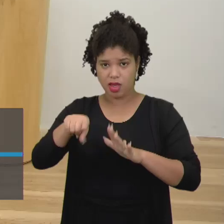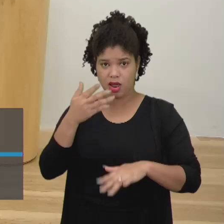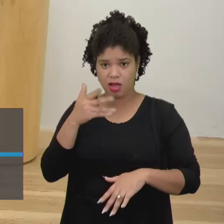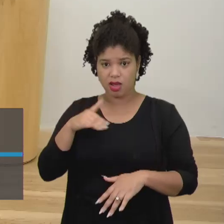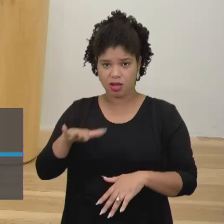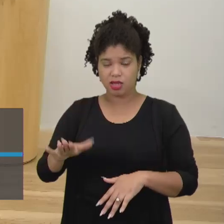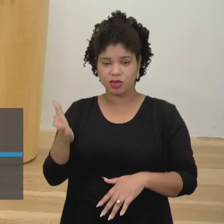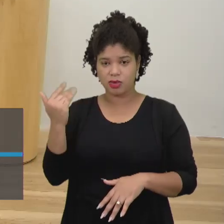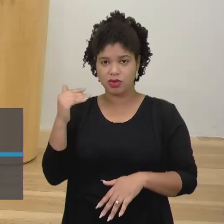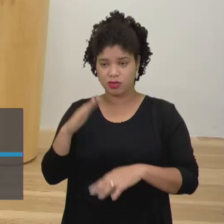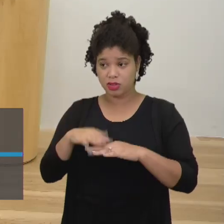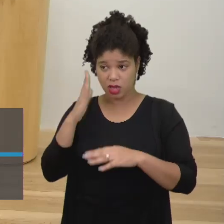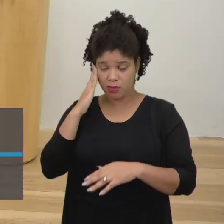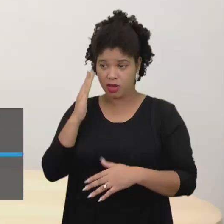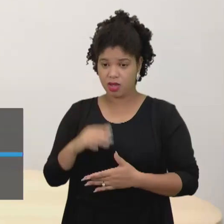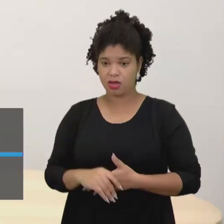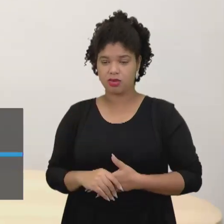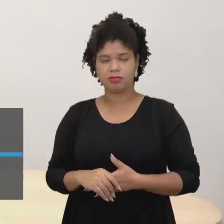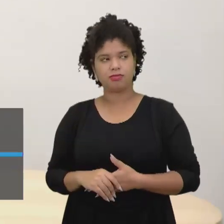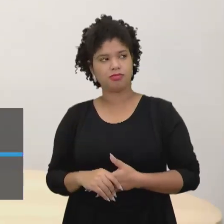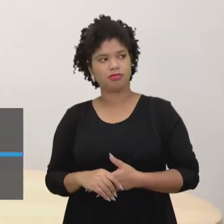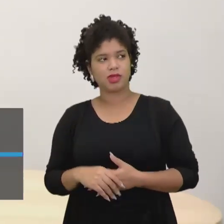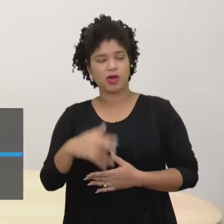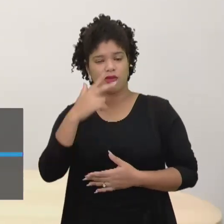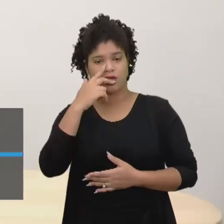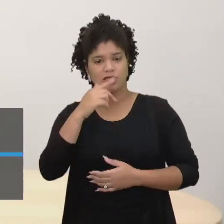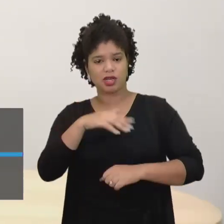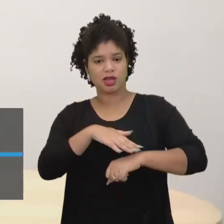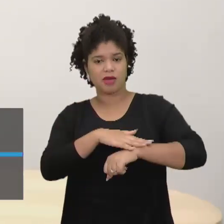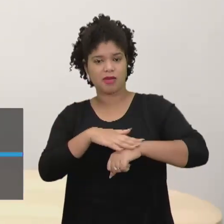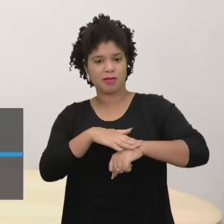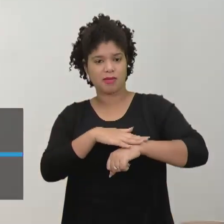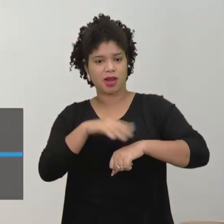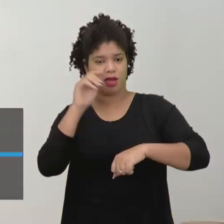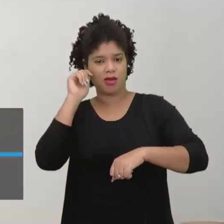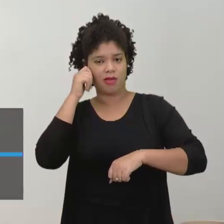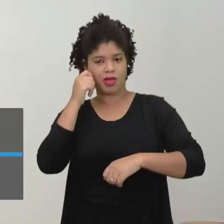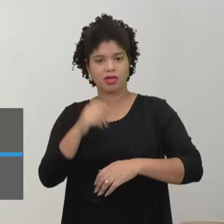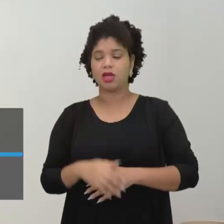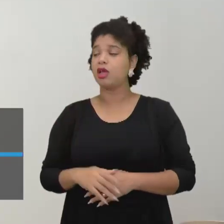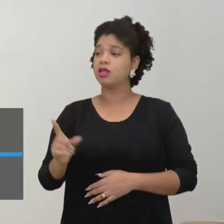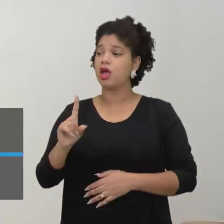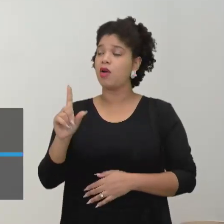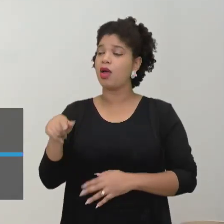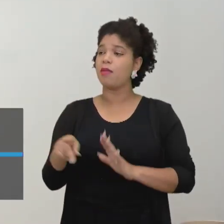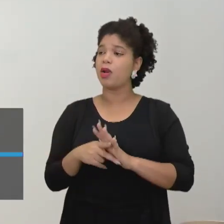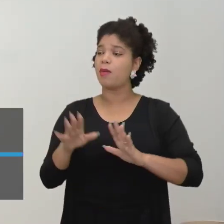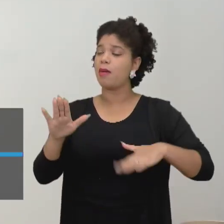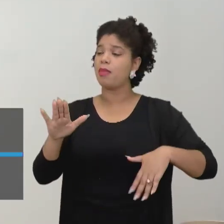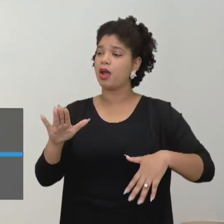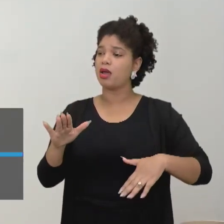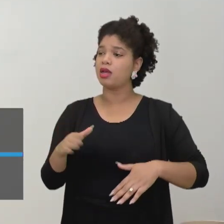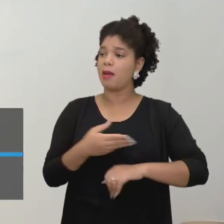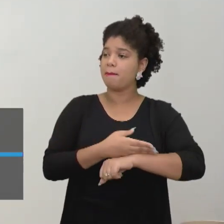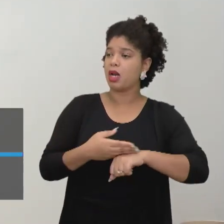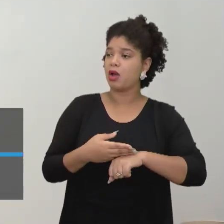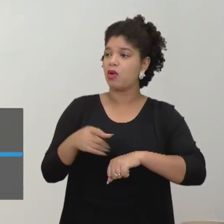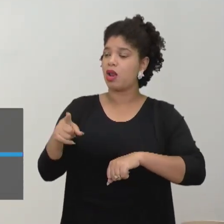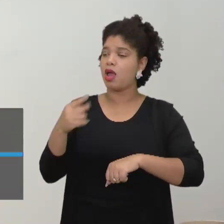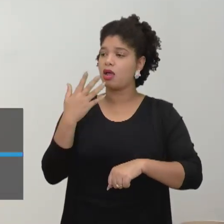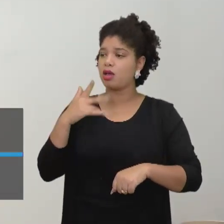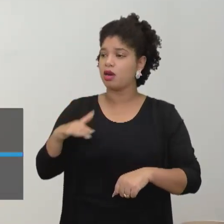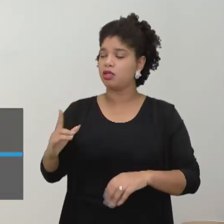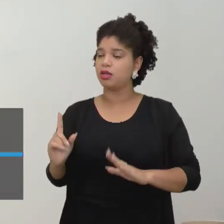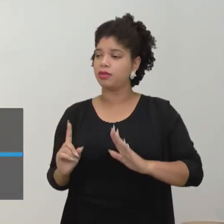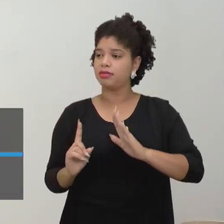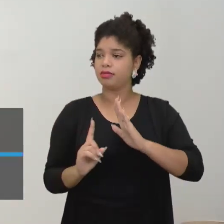ela cometeu na época? Talvez ter uma cor de pele... Ela foi numa praia que ela não podia entrar. Ai, nossa. Aquela praia